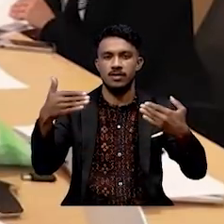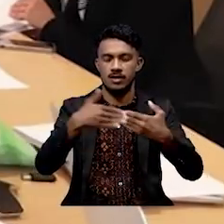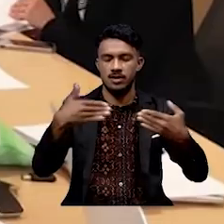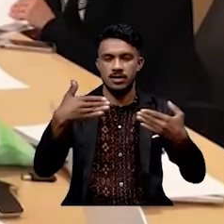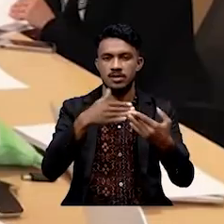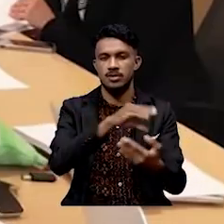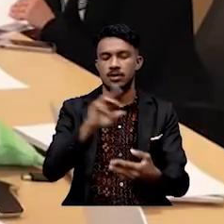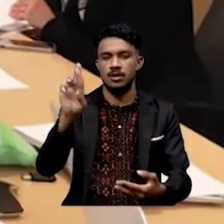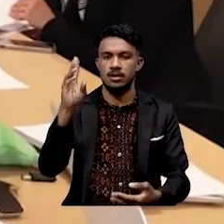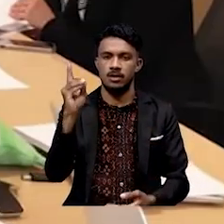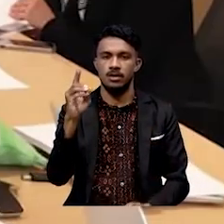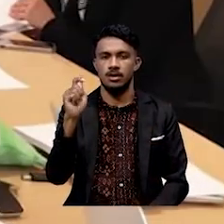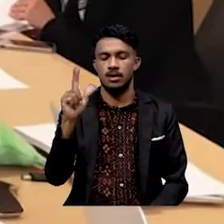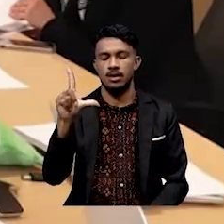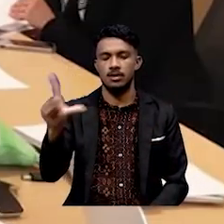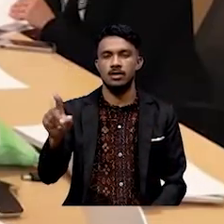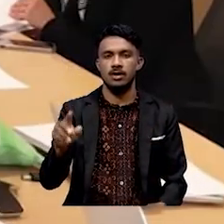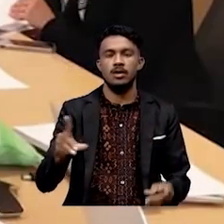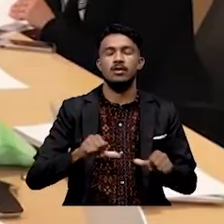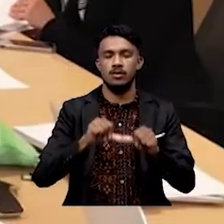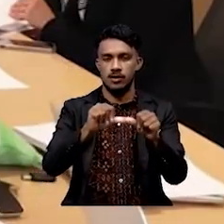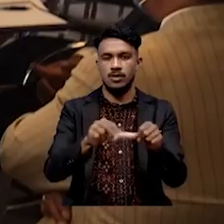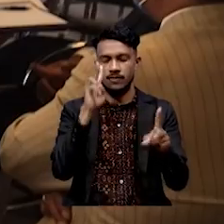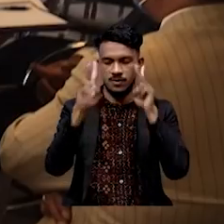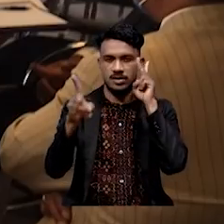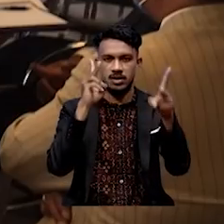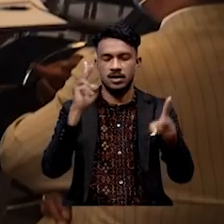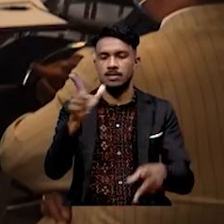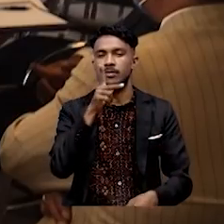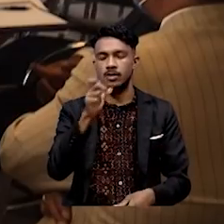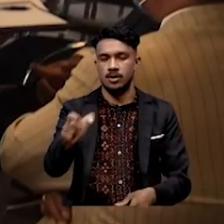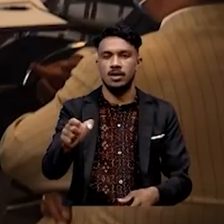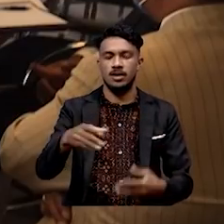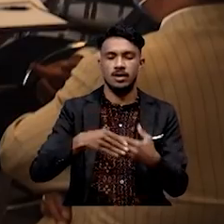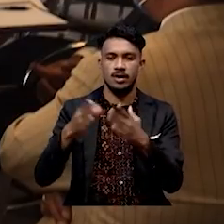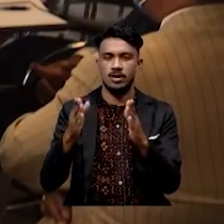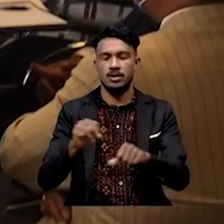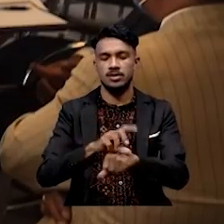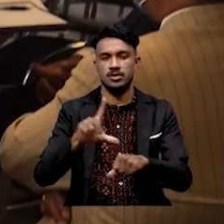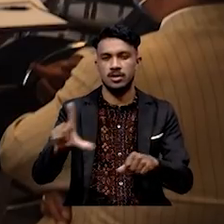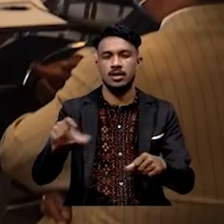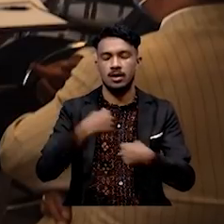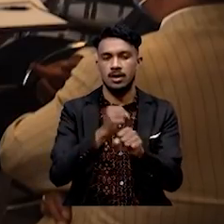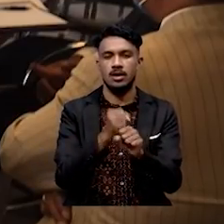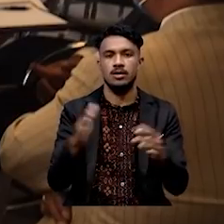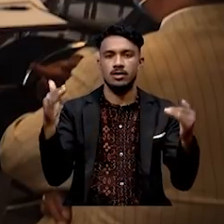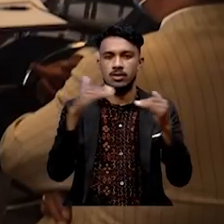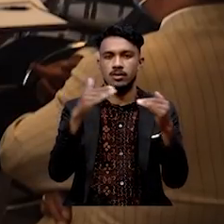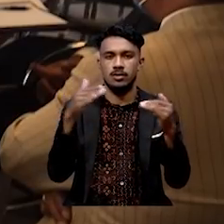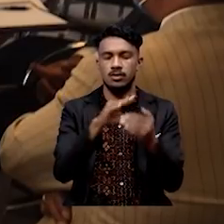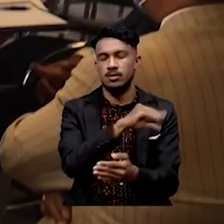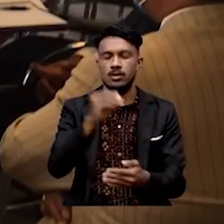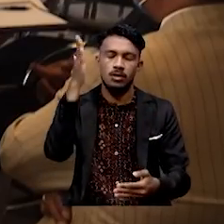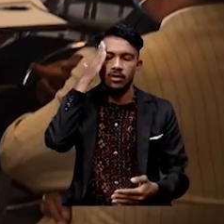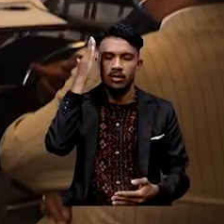RDT-Linian. O Anhira continua a visita a serviço em Lisboa, Portugal, líder nacional, né? Halau mostra reunião intensiva com a estratégia no planeamento